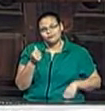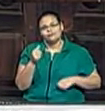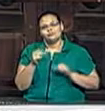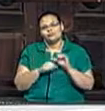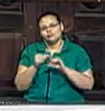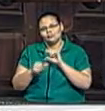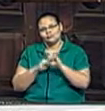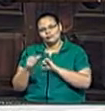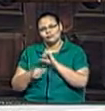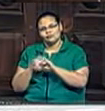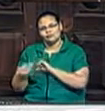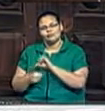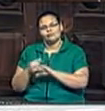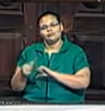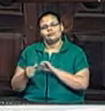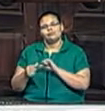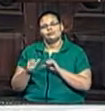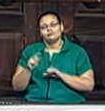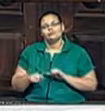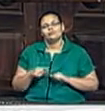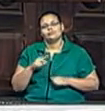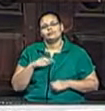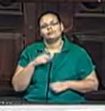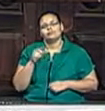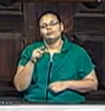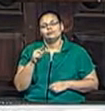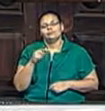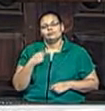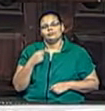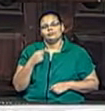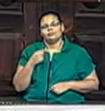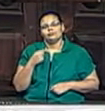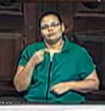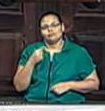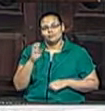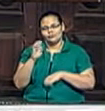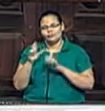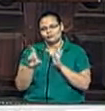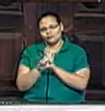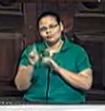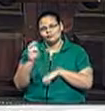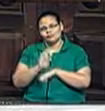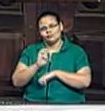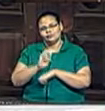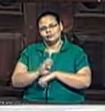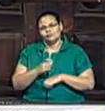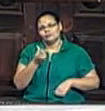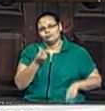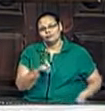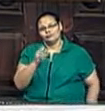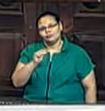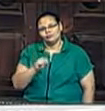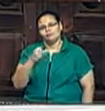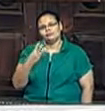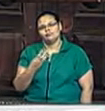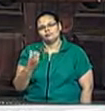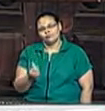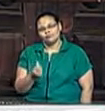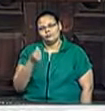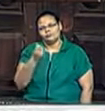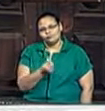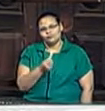efeitos financeiros das majorações de vencimentos estabelecidas pelas leis estaduais 6.833,